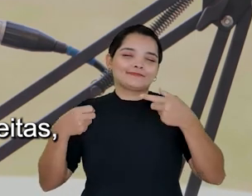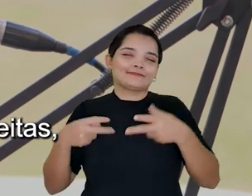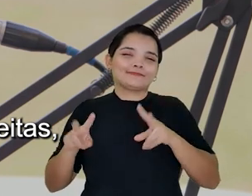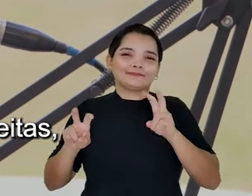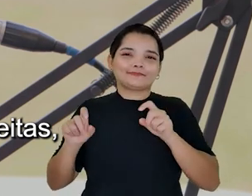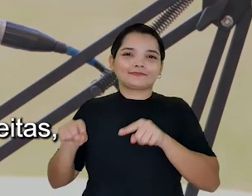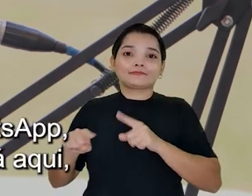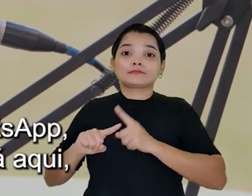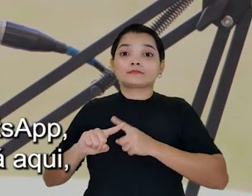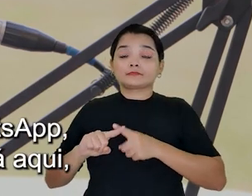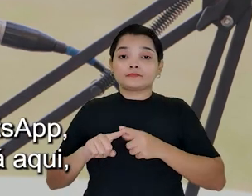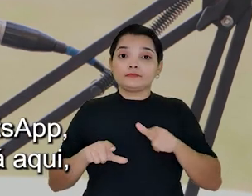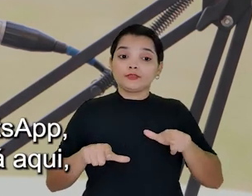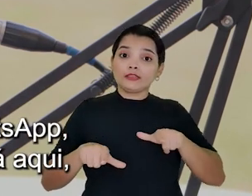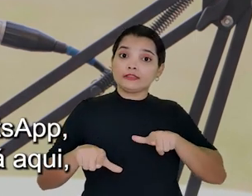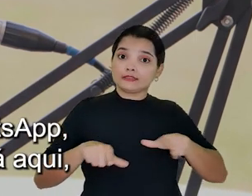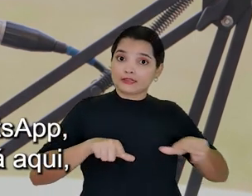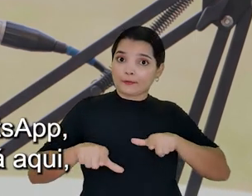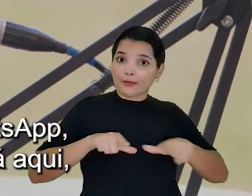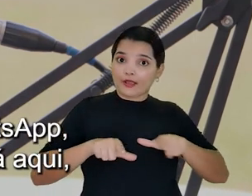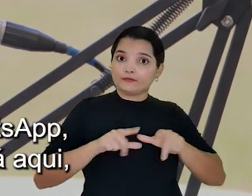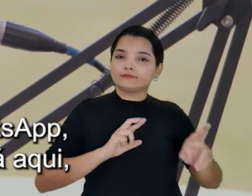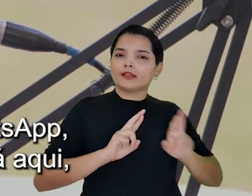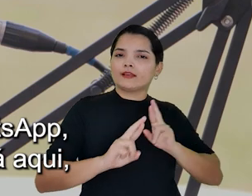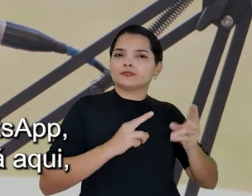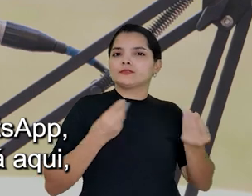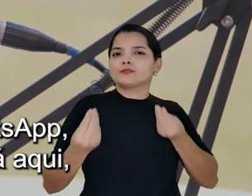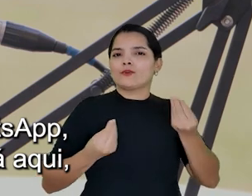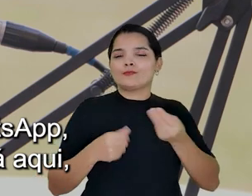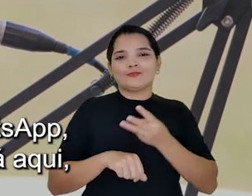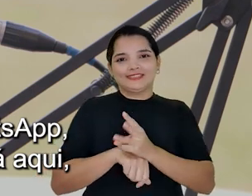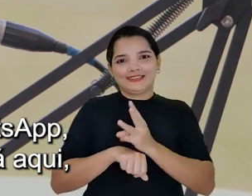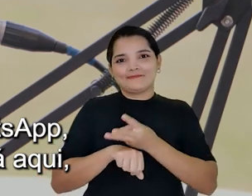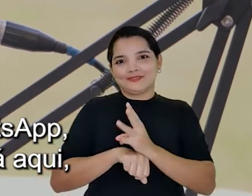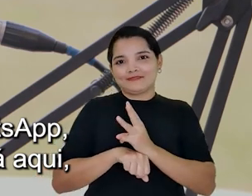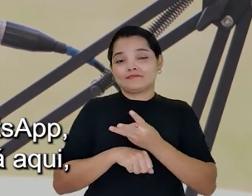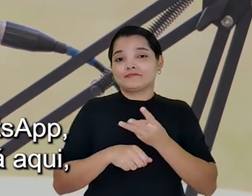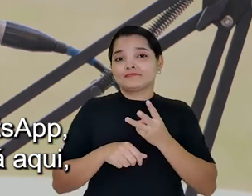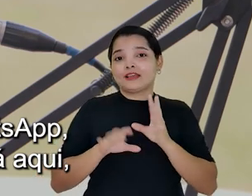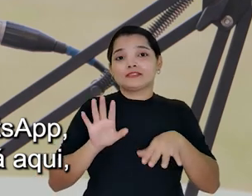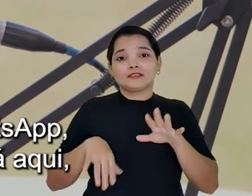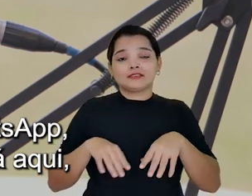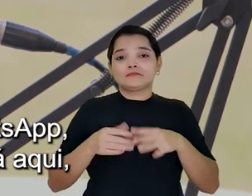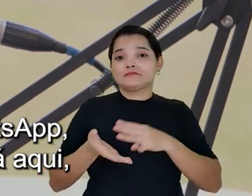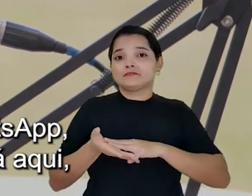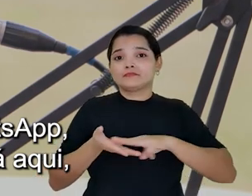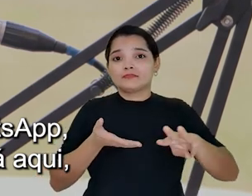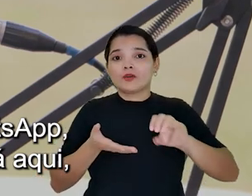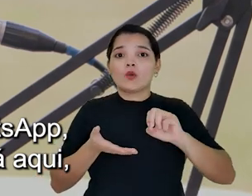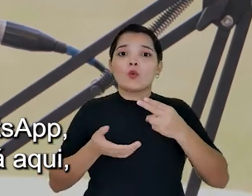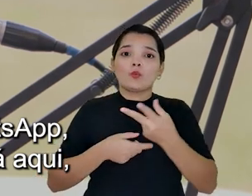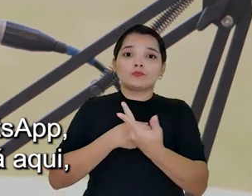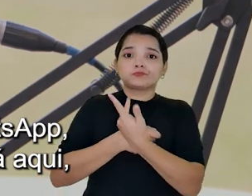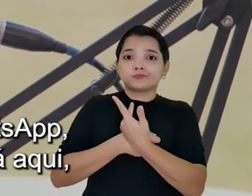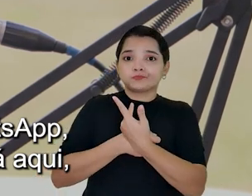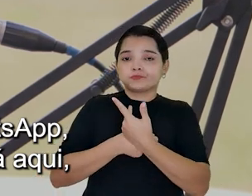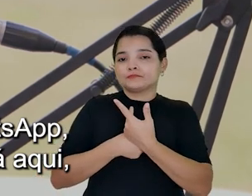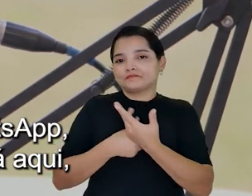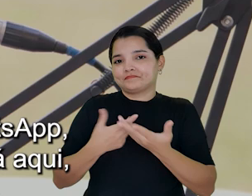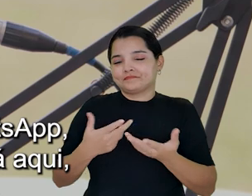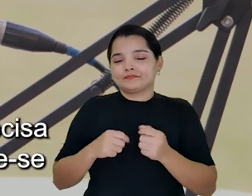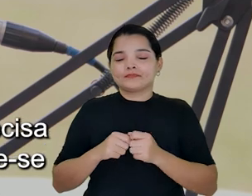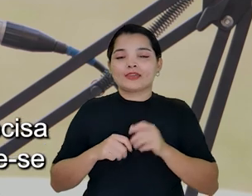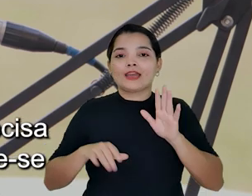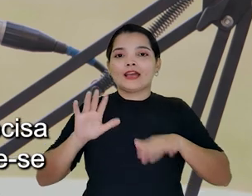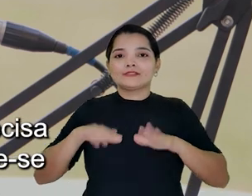porque os as relações de trabalho estão passando pelo WhatsApp escrito em áudio enfim quando a gente não tá